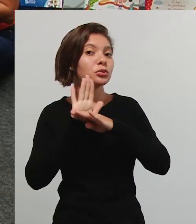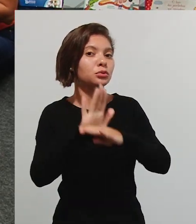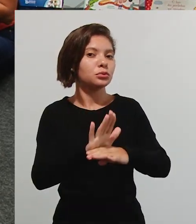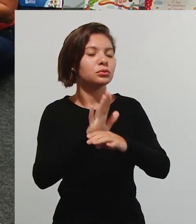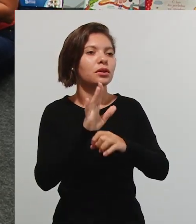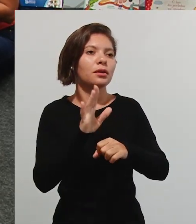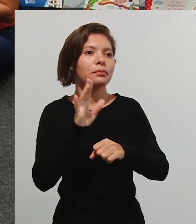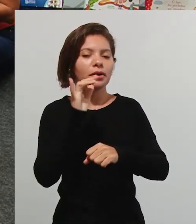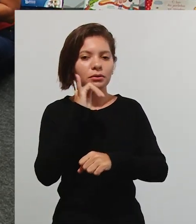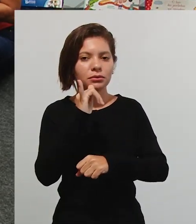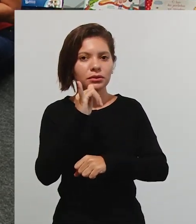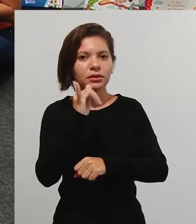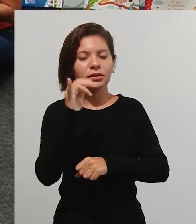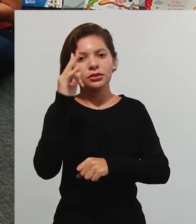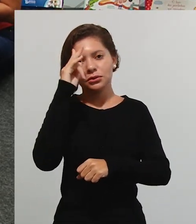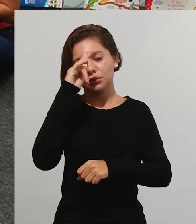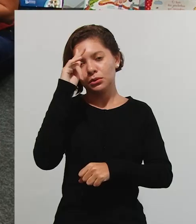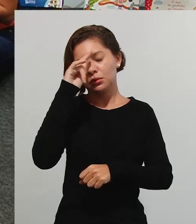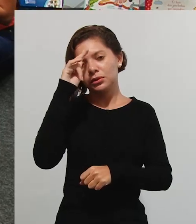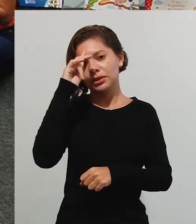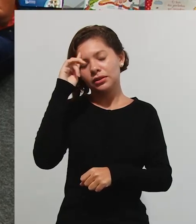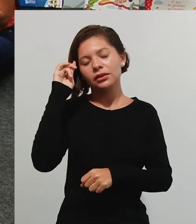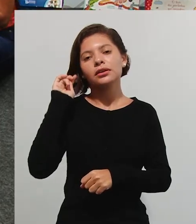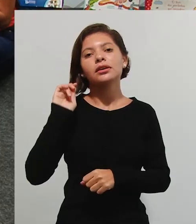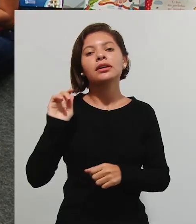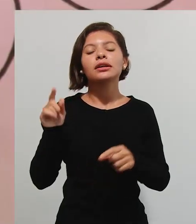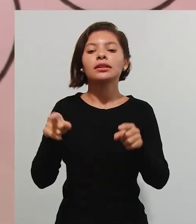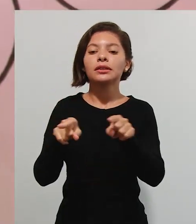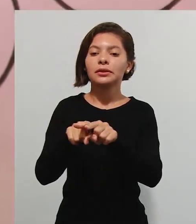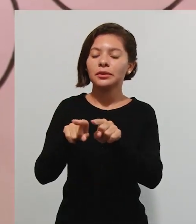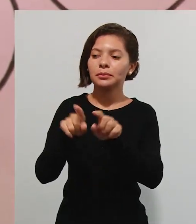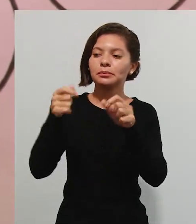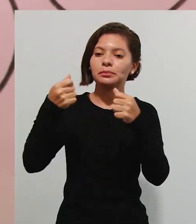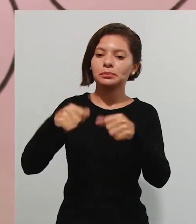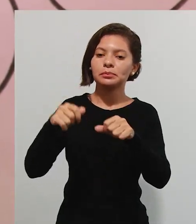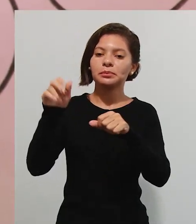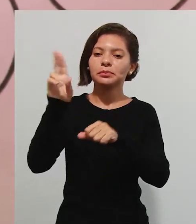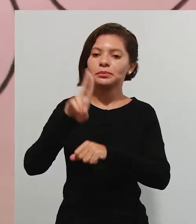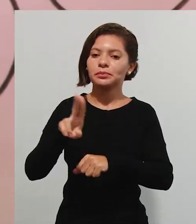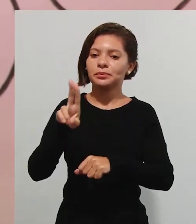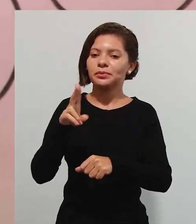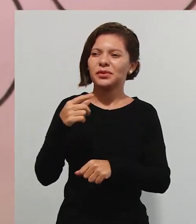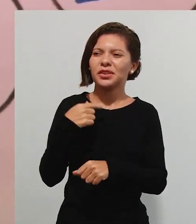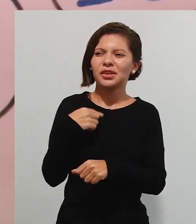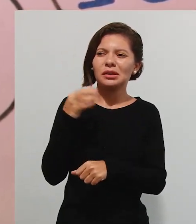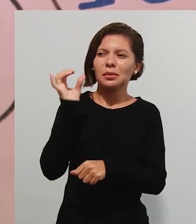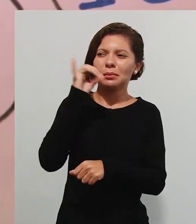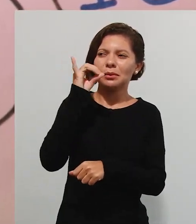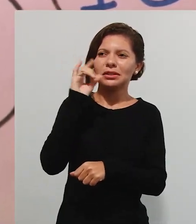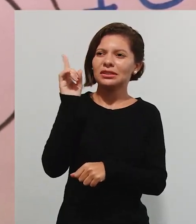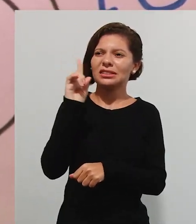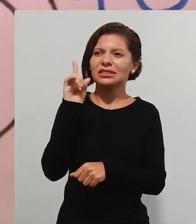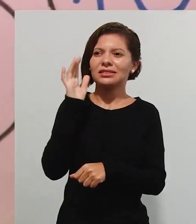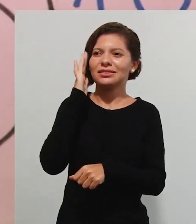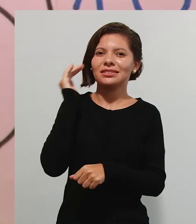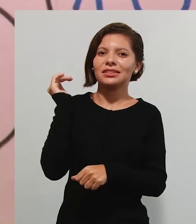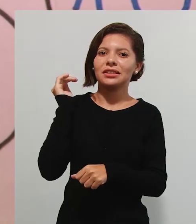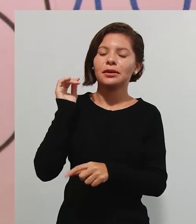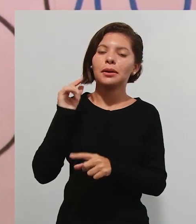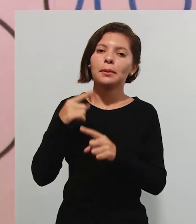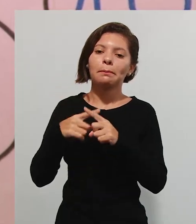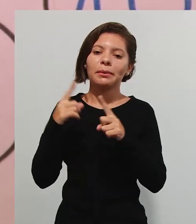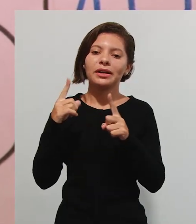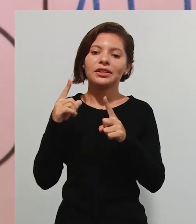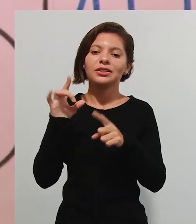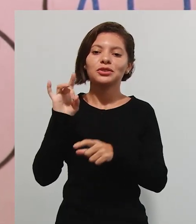de histórias. Exatamente. Você pode usar a massinha de modelar aí para fazer. Eu não vou fazer porquinho, não, gente, porque eu não sei fazer porquinho. Eu acho que eu vou